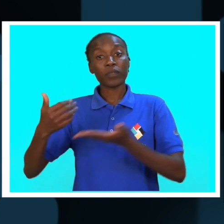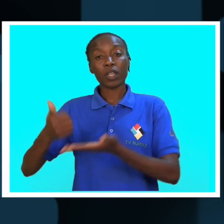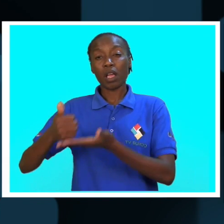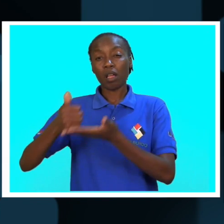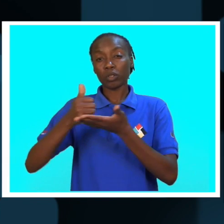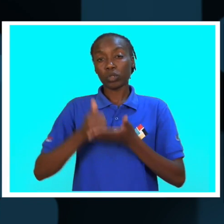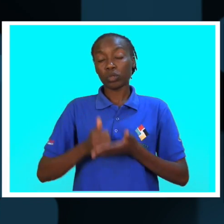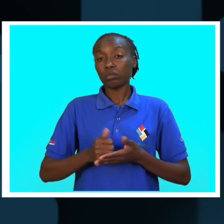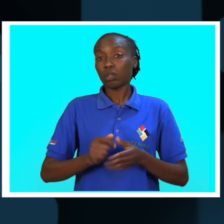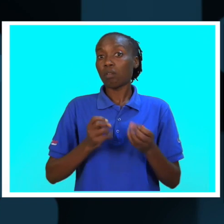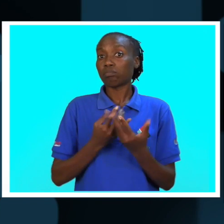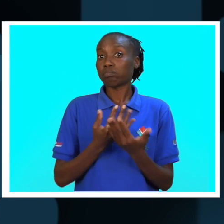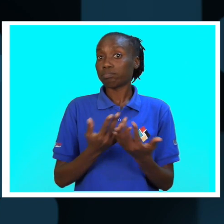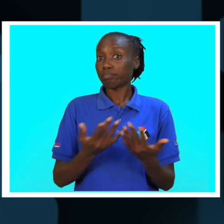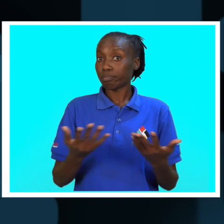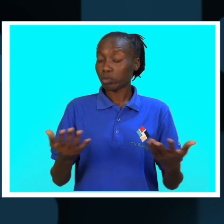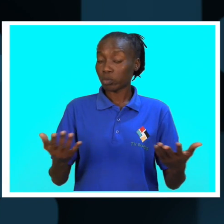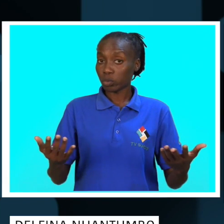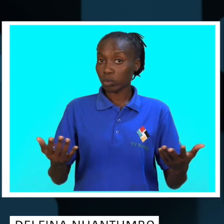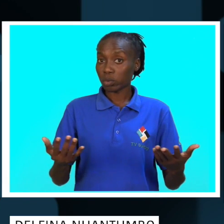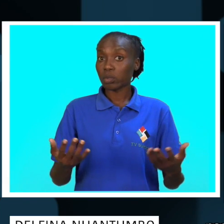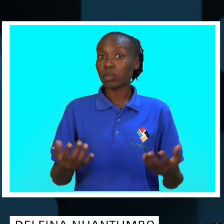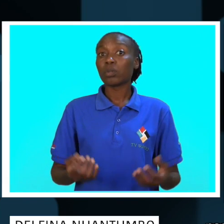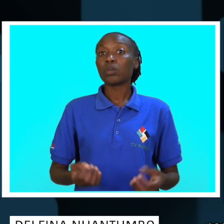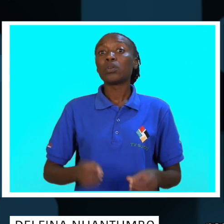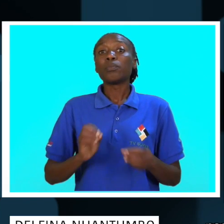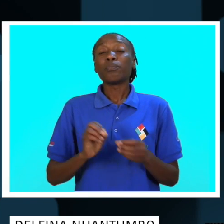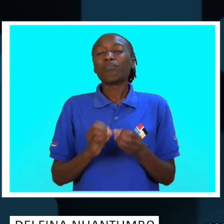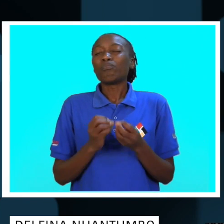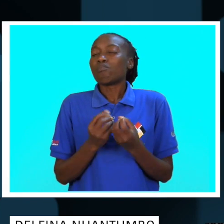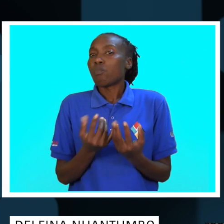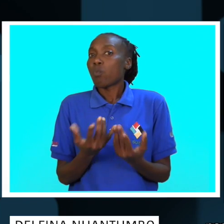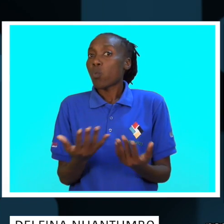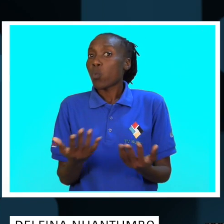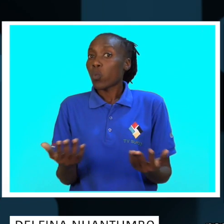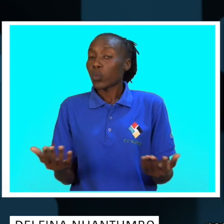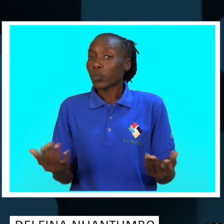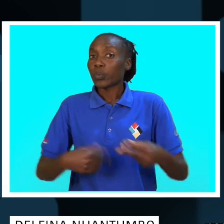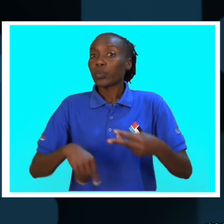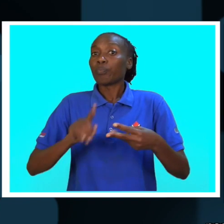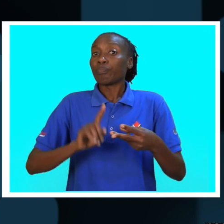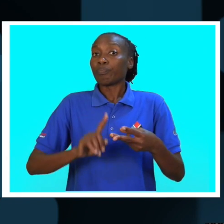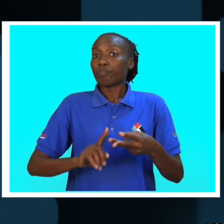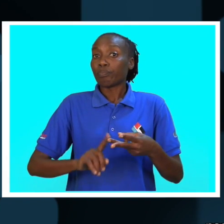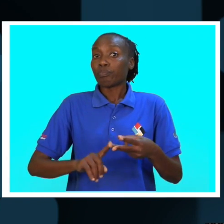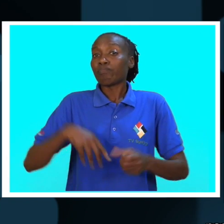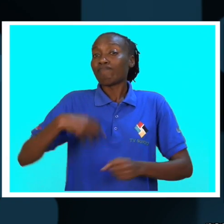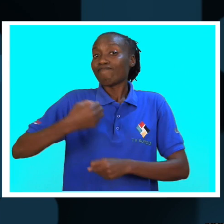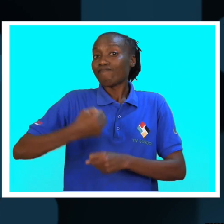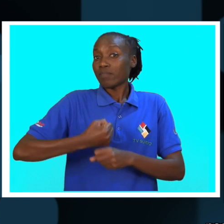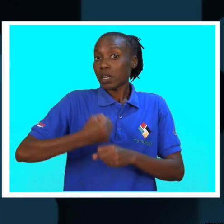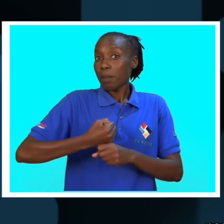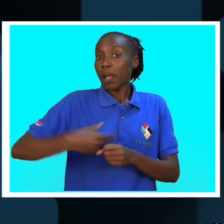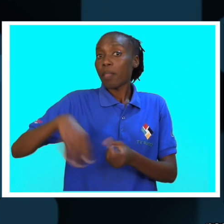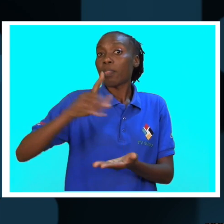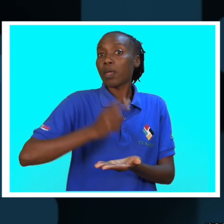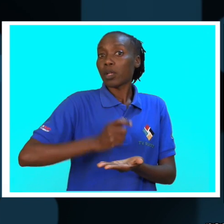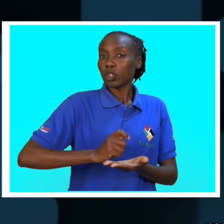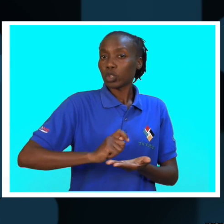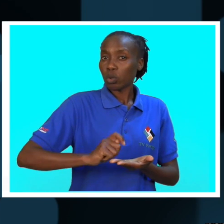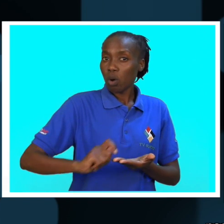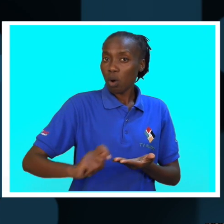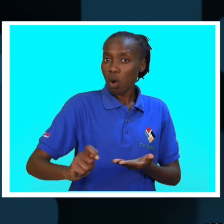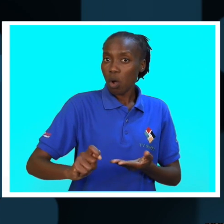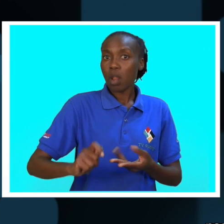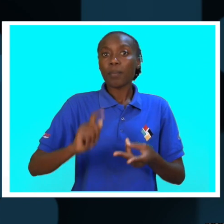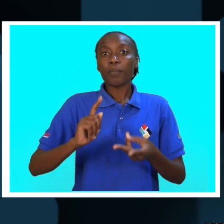Vai me ajudar bastante, muito mesmo, no trabalho da